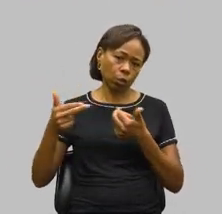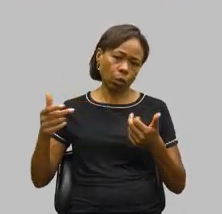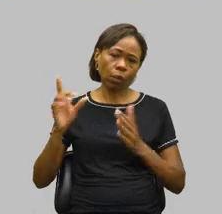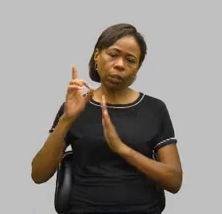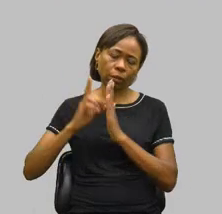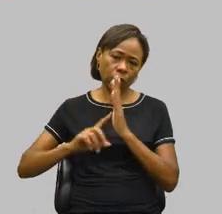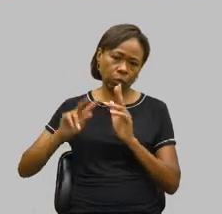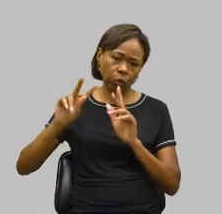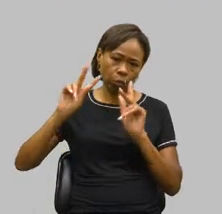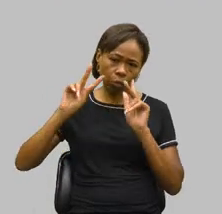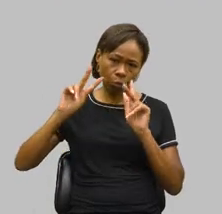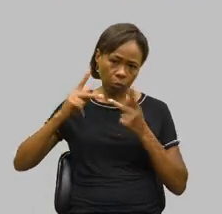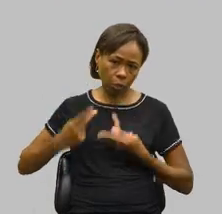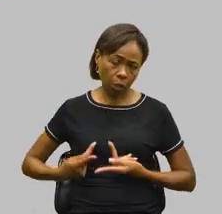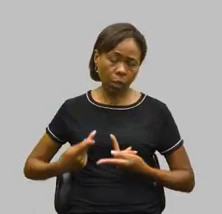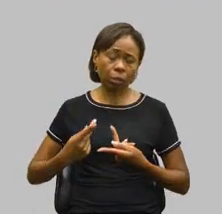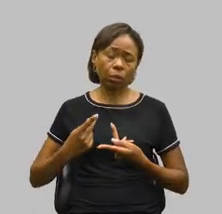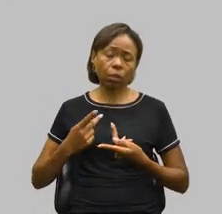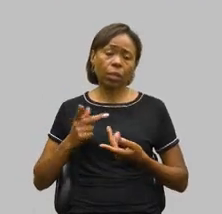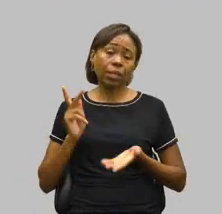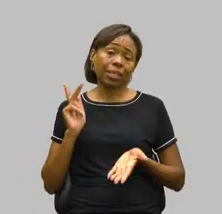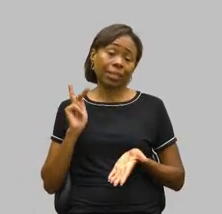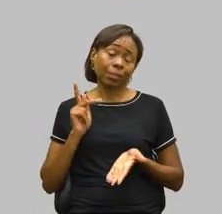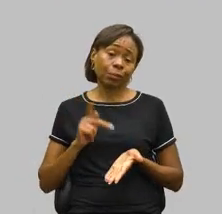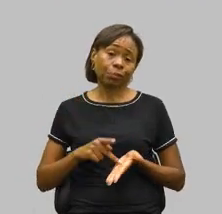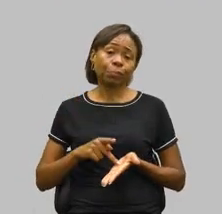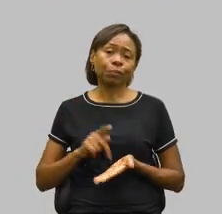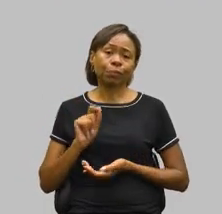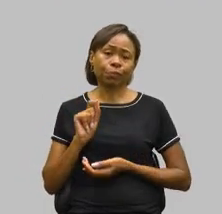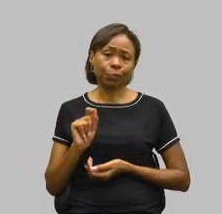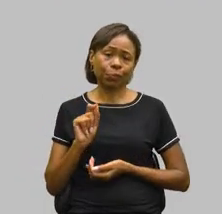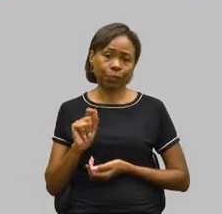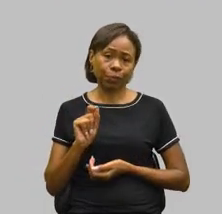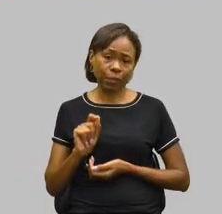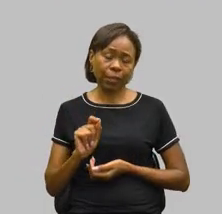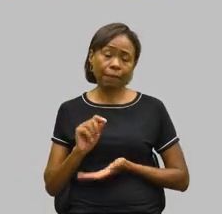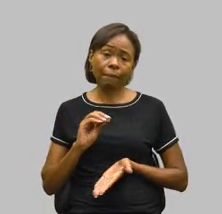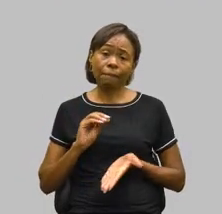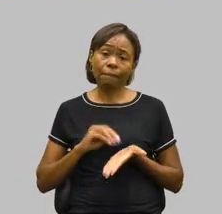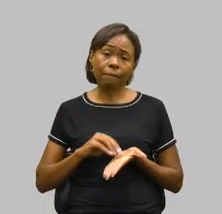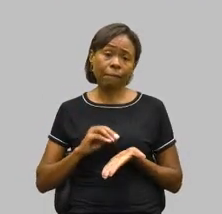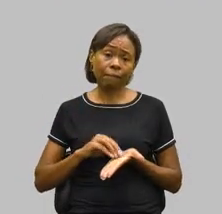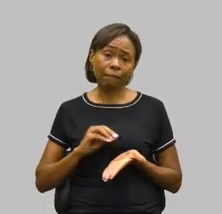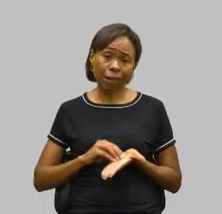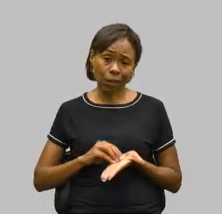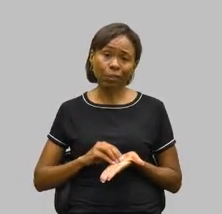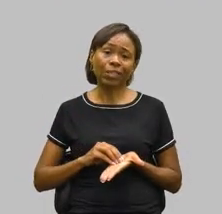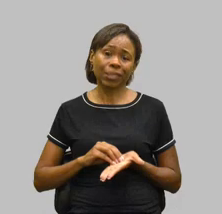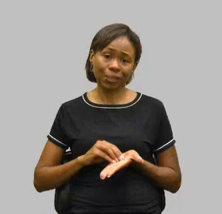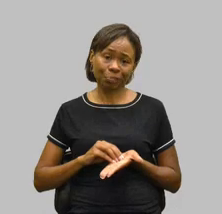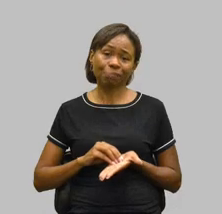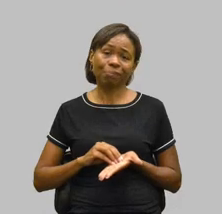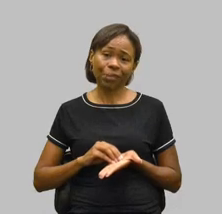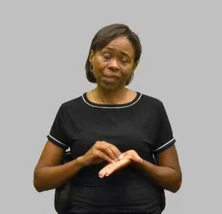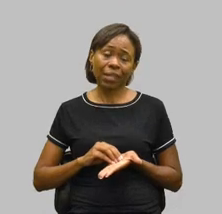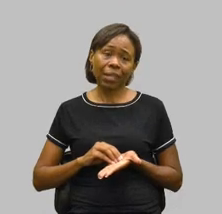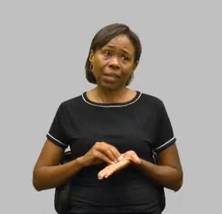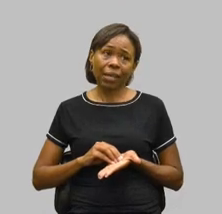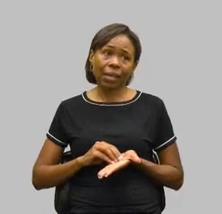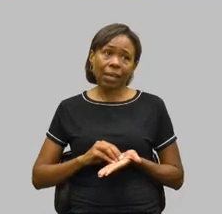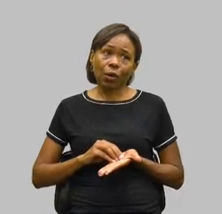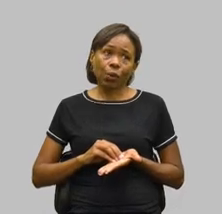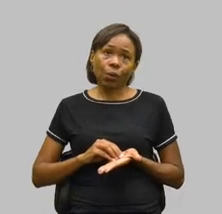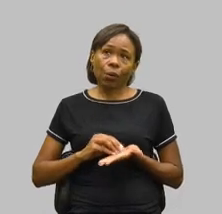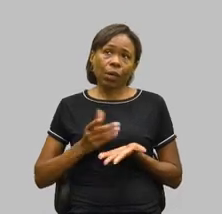Humanos que é na verdade eh a deficiência e o sucateamento que nó nós temos na área da assistência